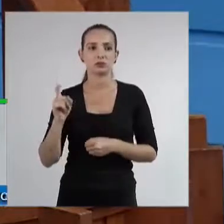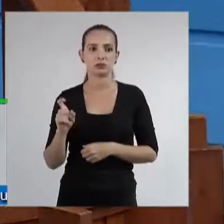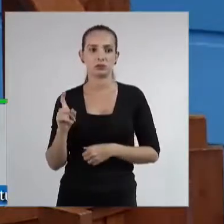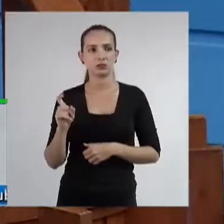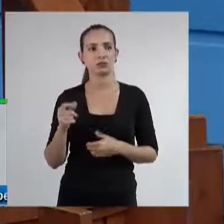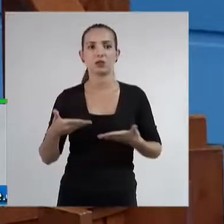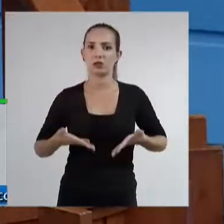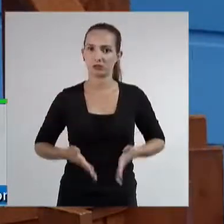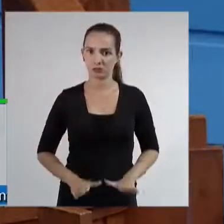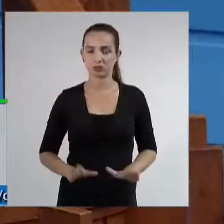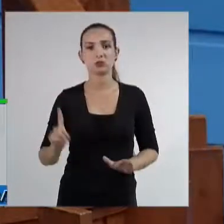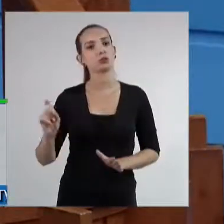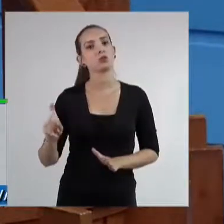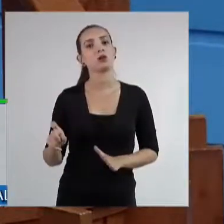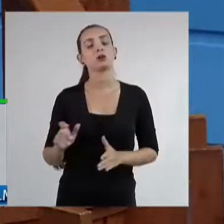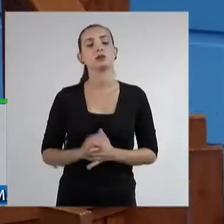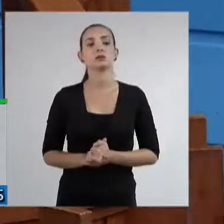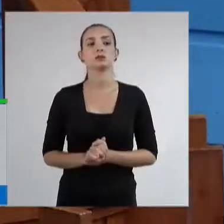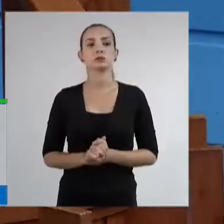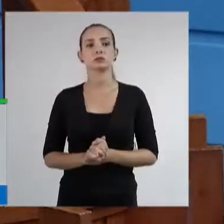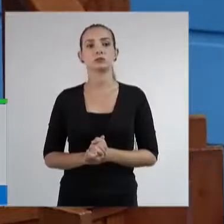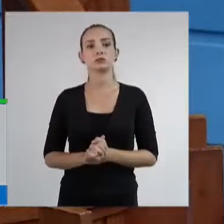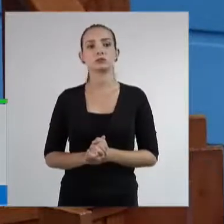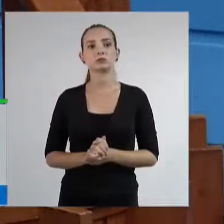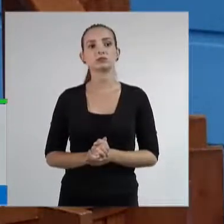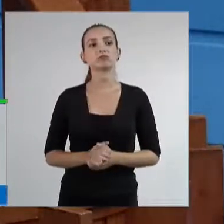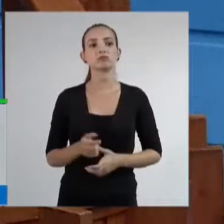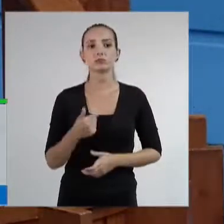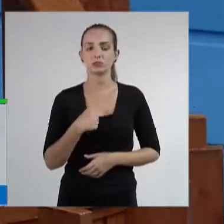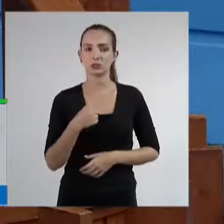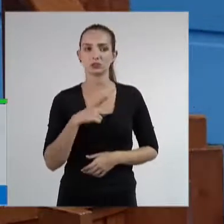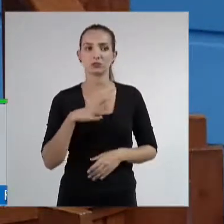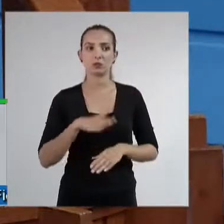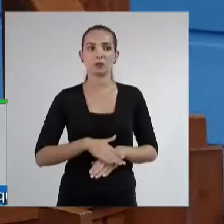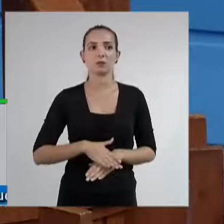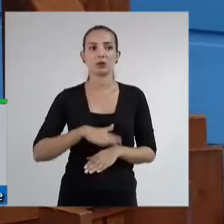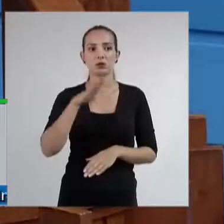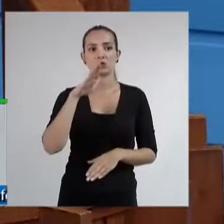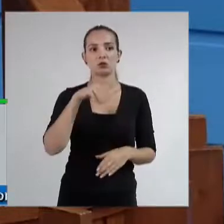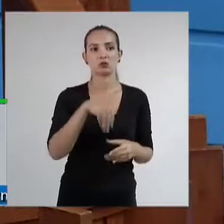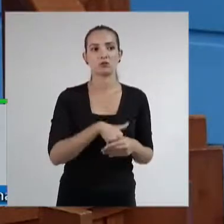em Dourados e tive a maior votação